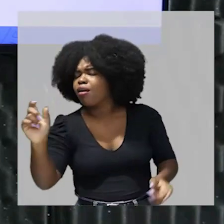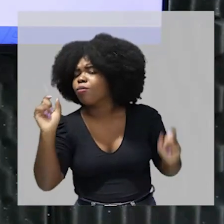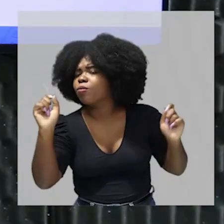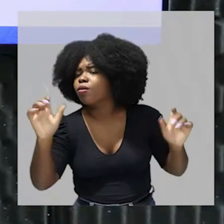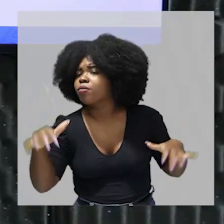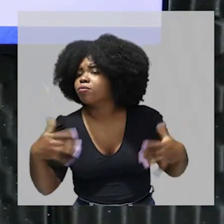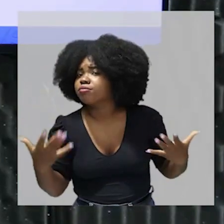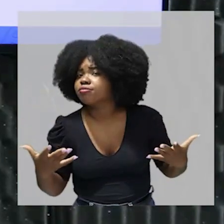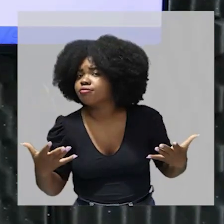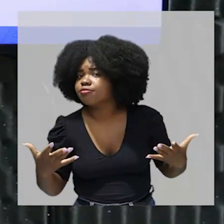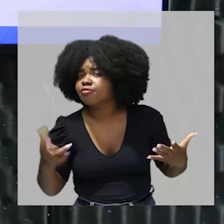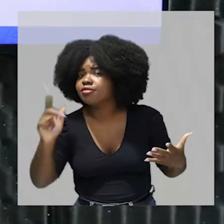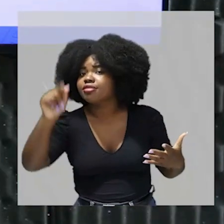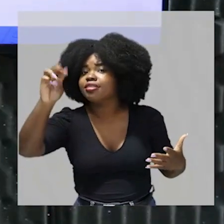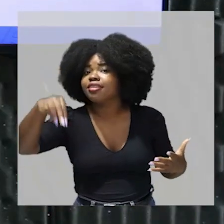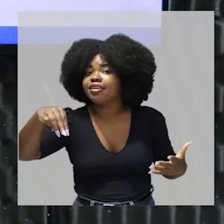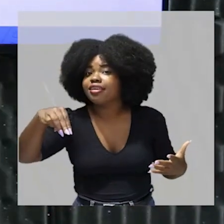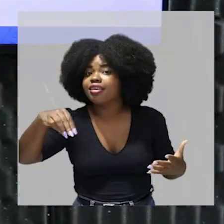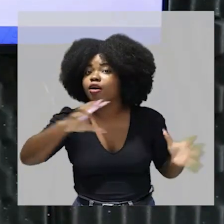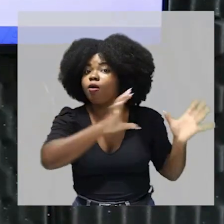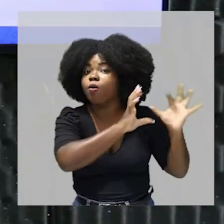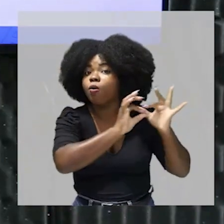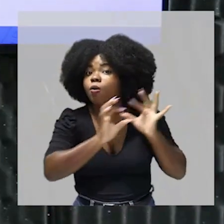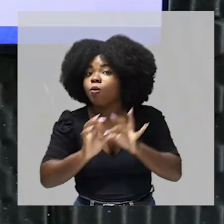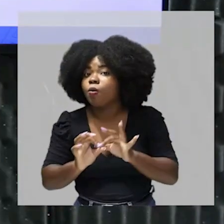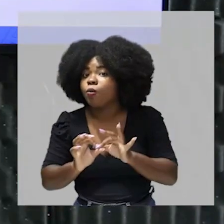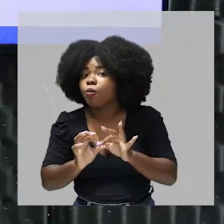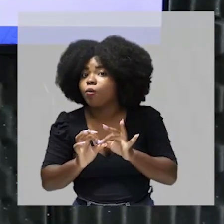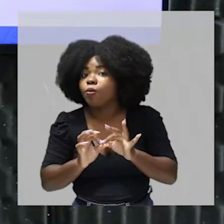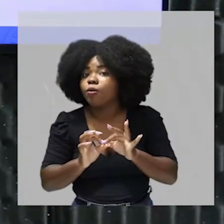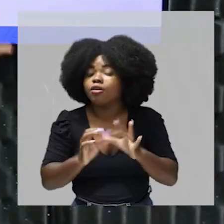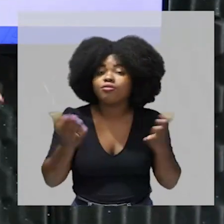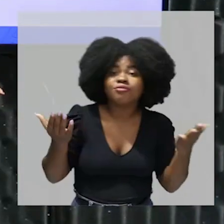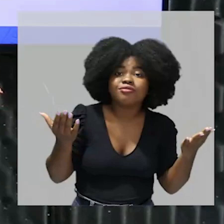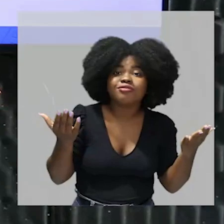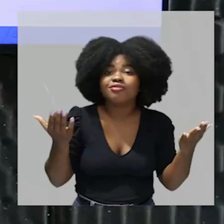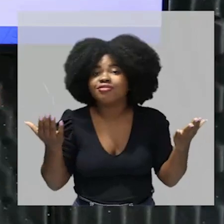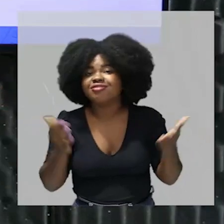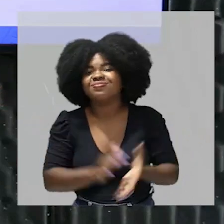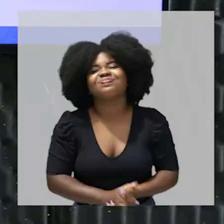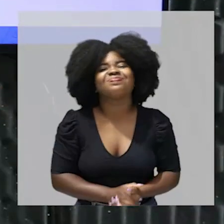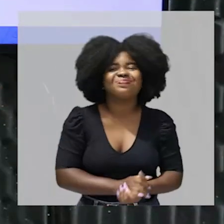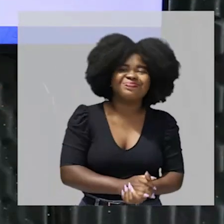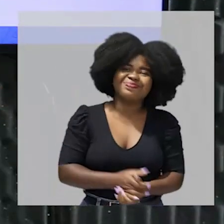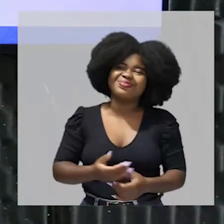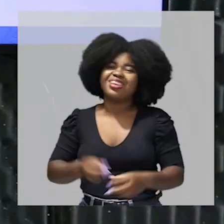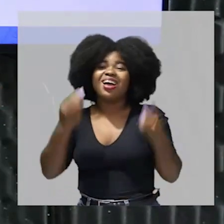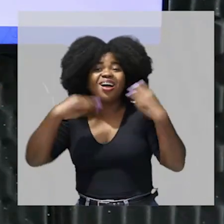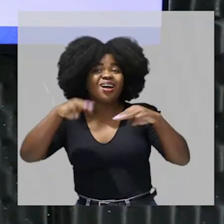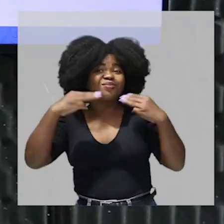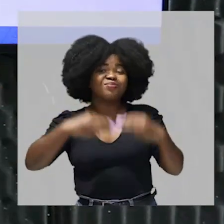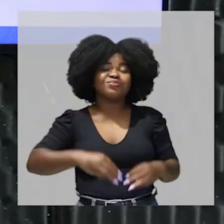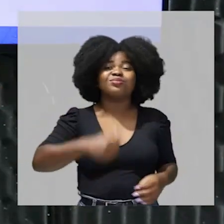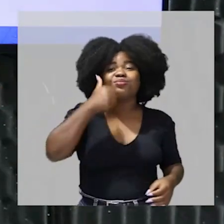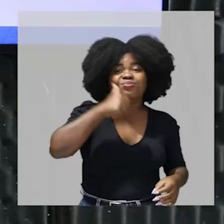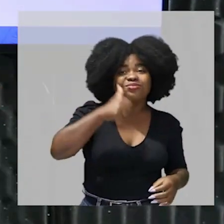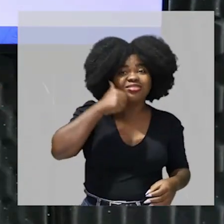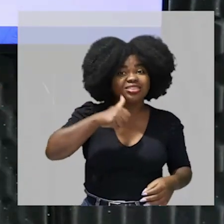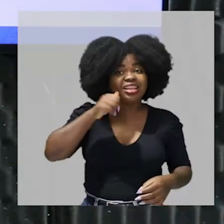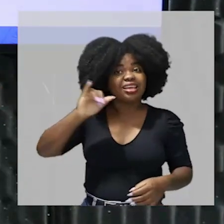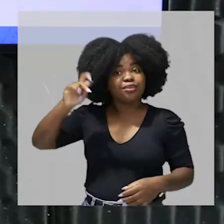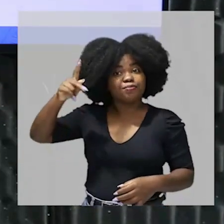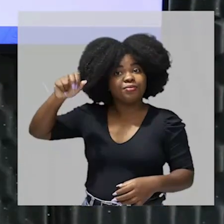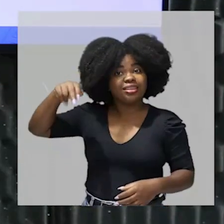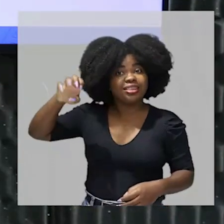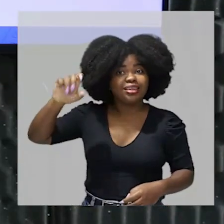que famosa garota é essa ó contexto conjunturas Garota de Ipanema né olha que coisa mais linda mais